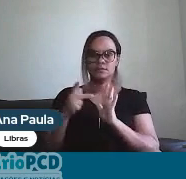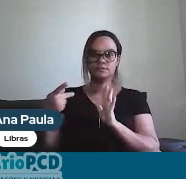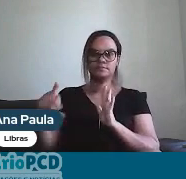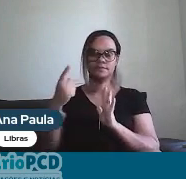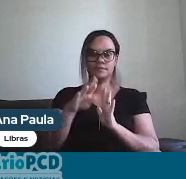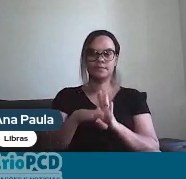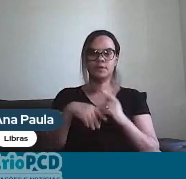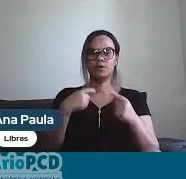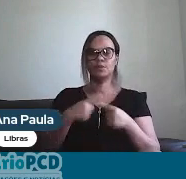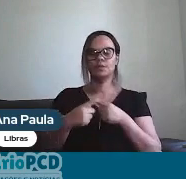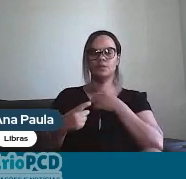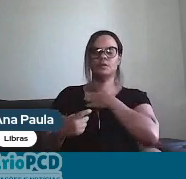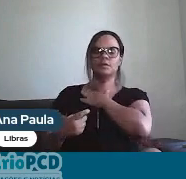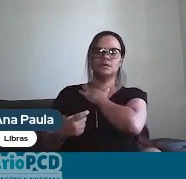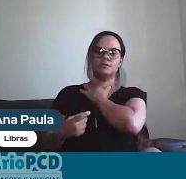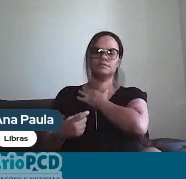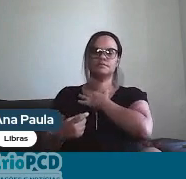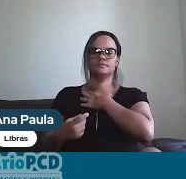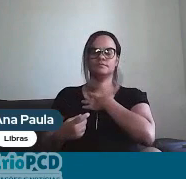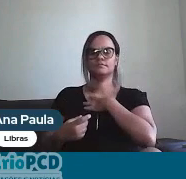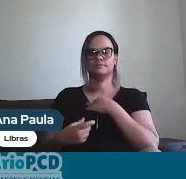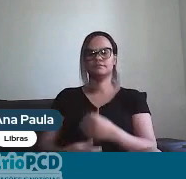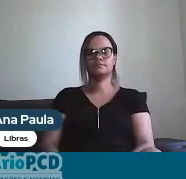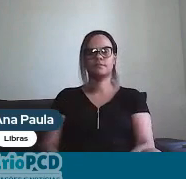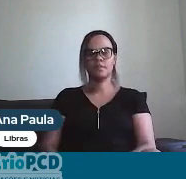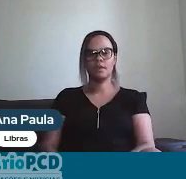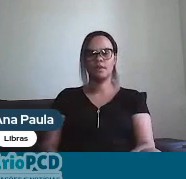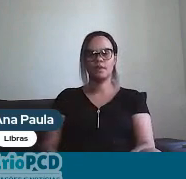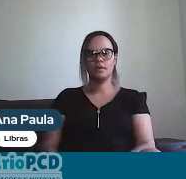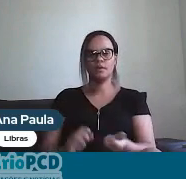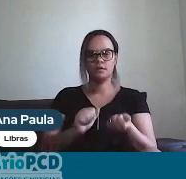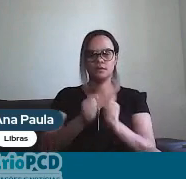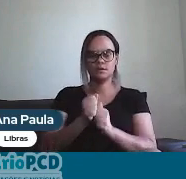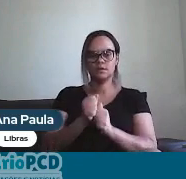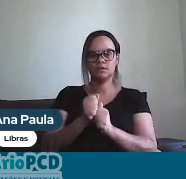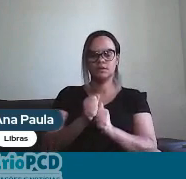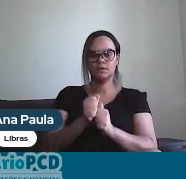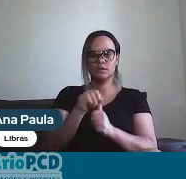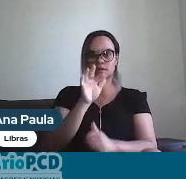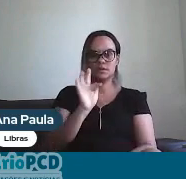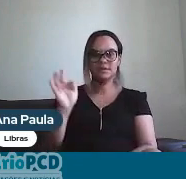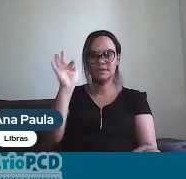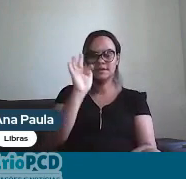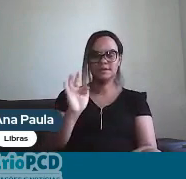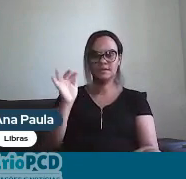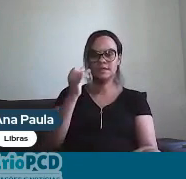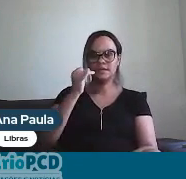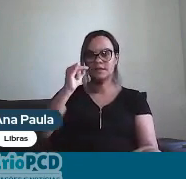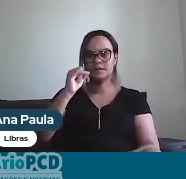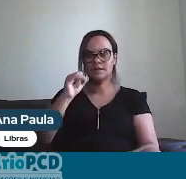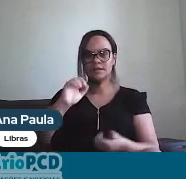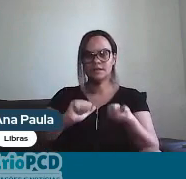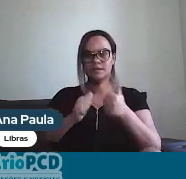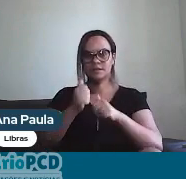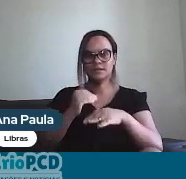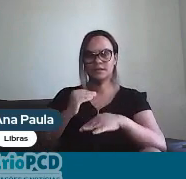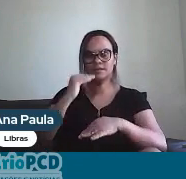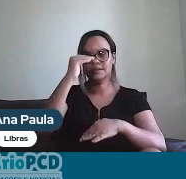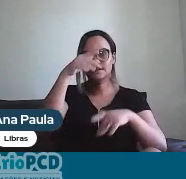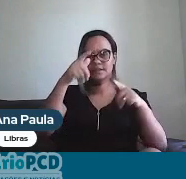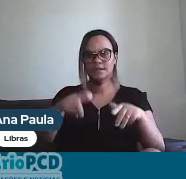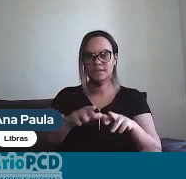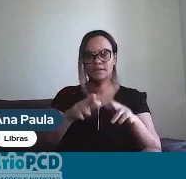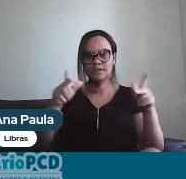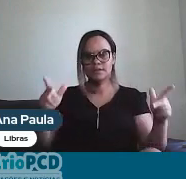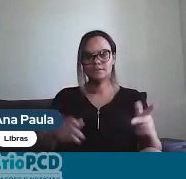Mas por que isso é um problema? Porque, olha só, quando a gente tiver uma avaliação no âmbito federal, se a avaliação construída nos locais for diferente